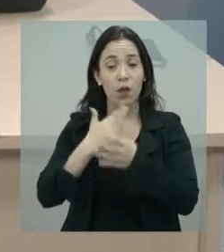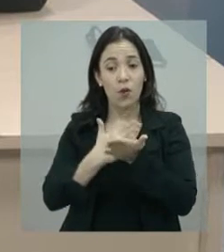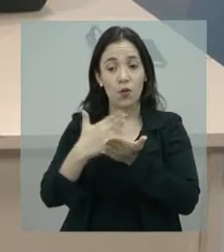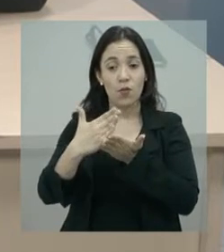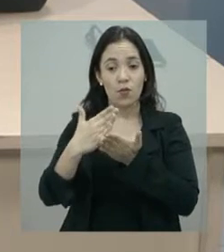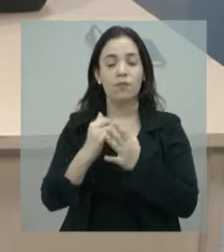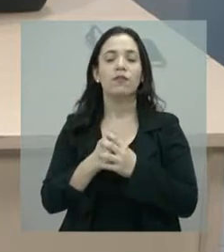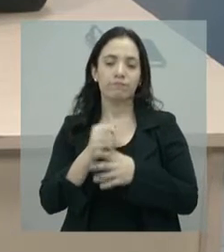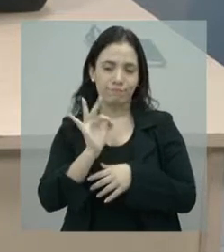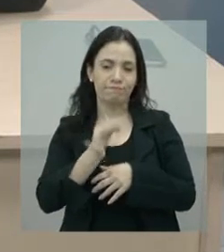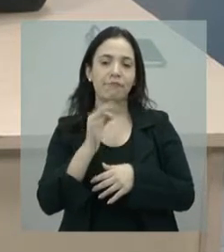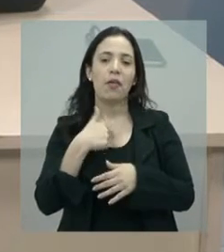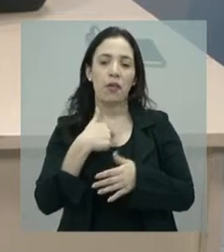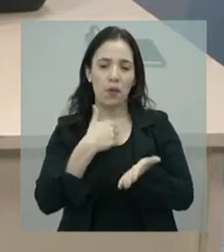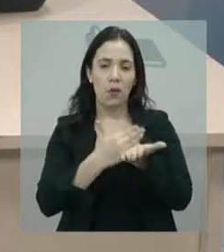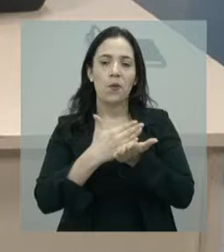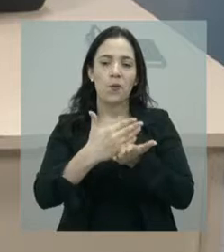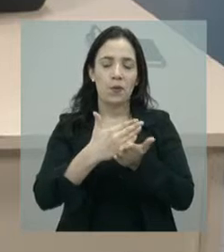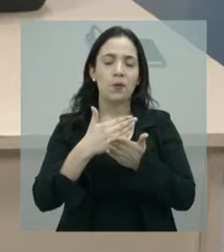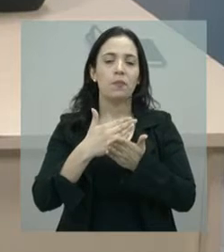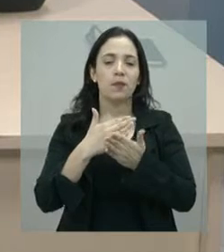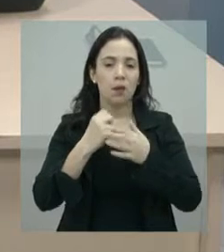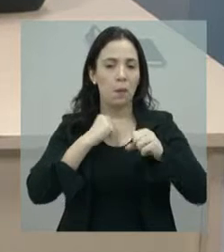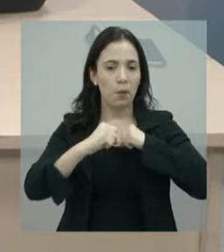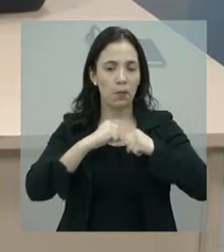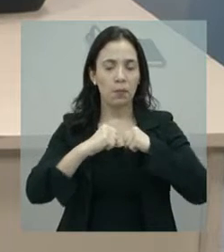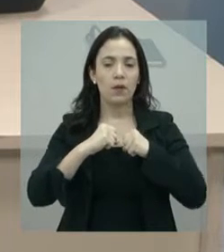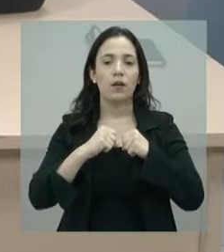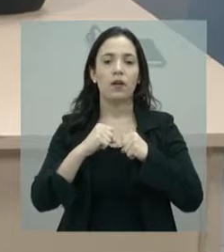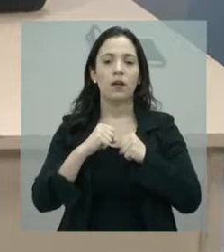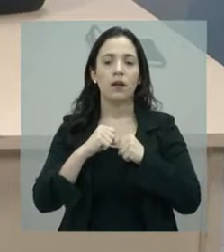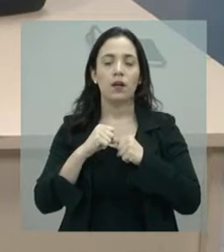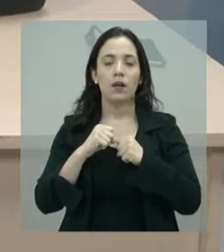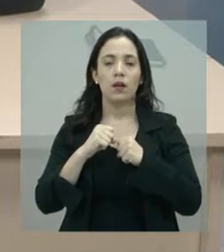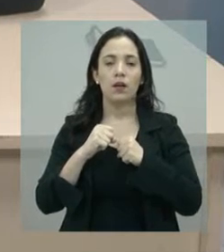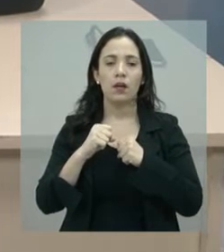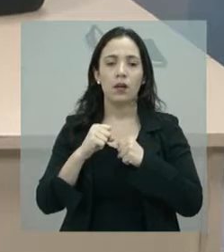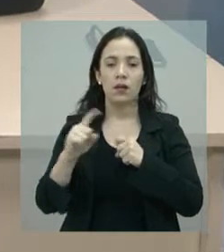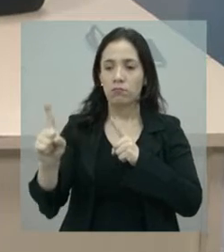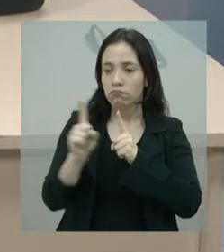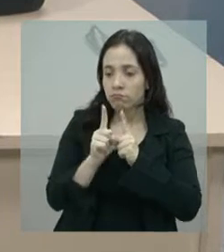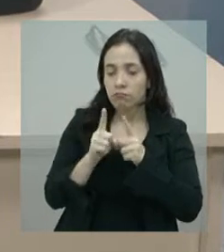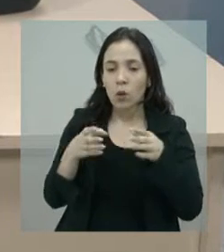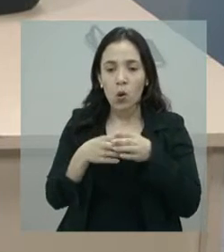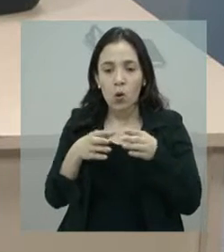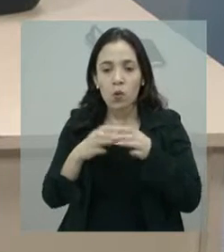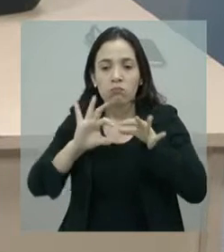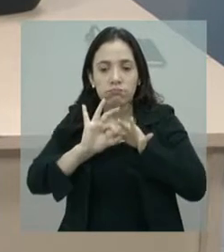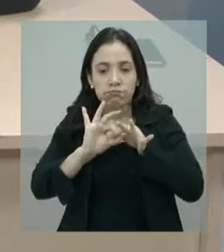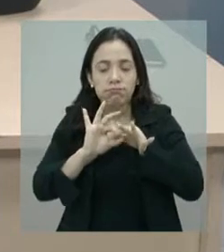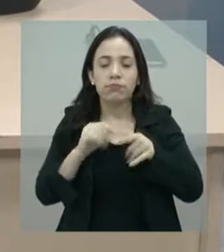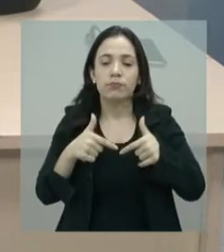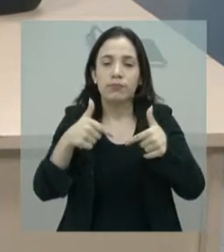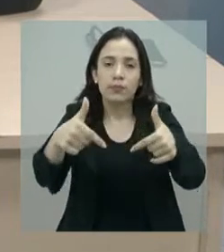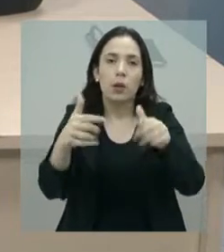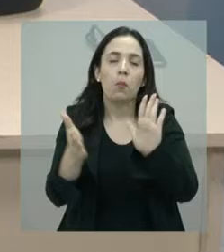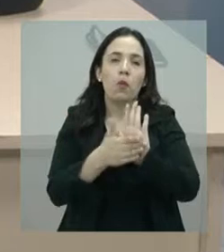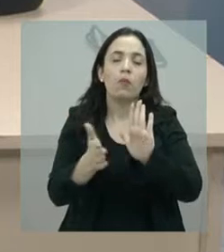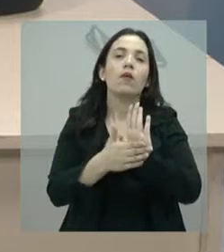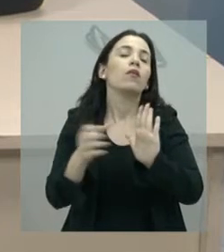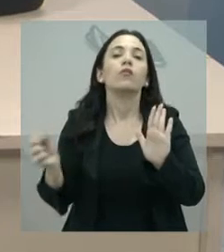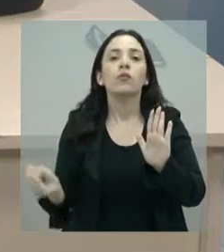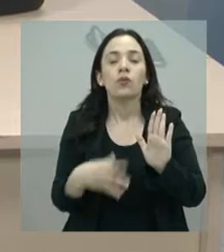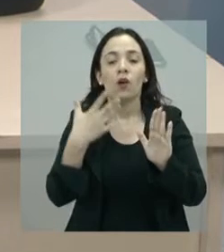Cabeto entendeu, o Javim entendeu, mas teve dificuldade, o Cabeto chegou com mais força, está propondo novamente